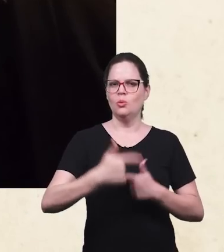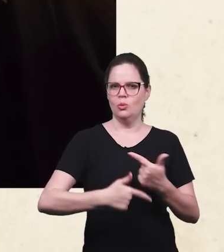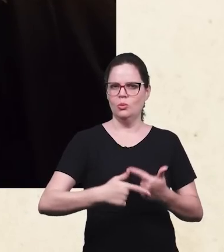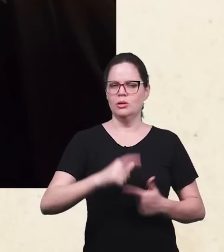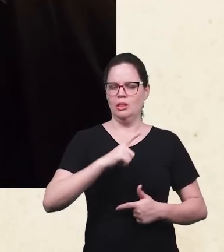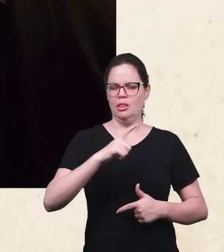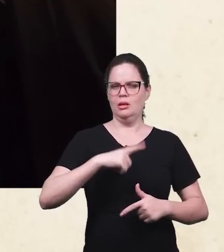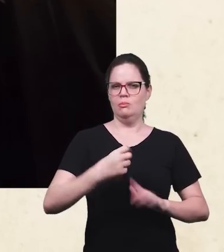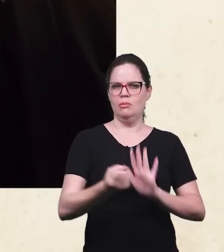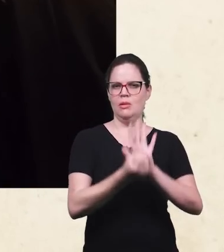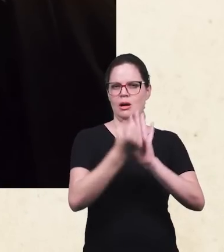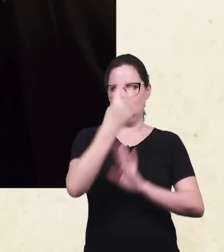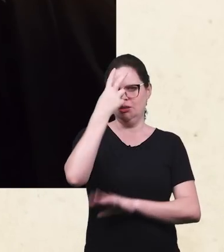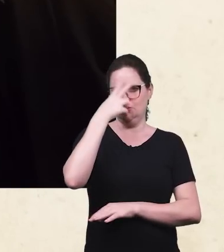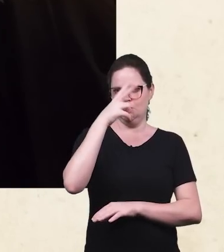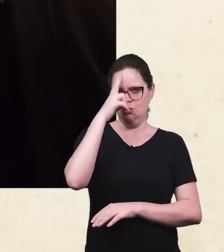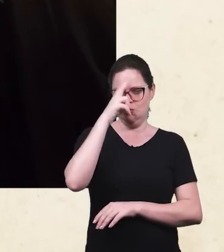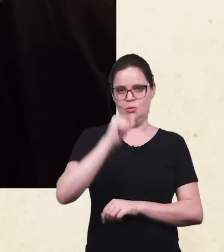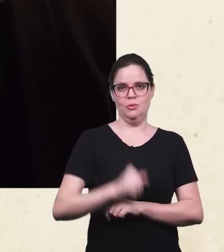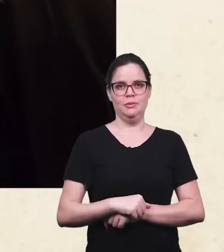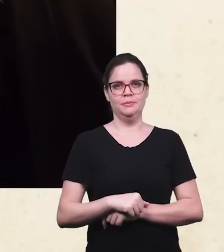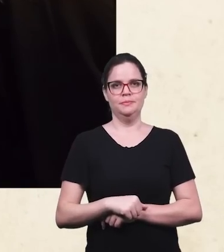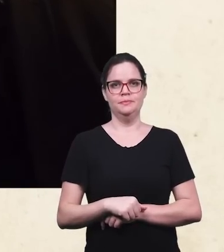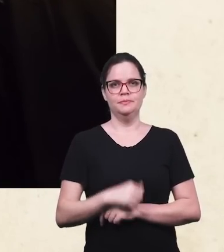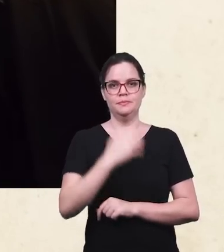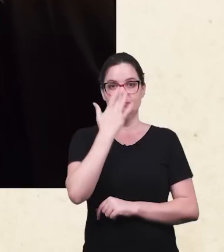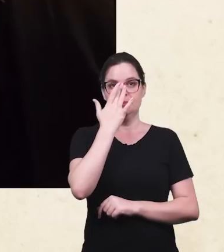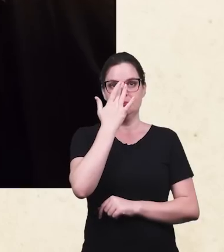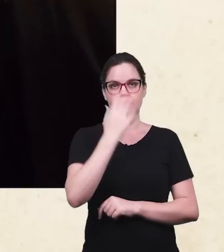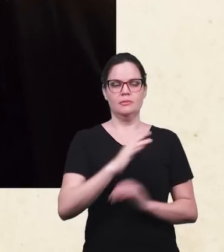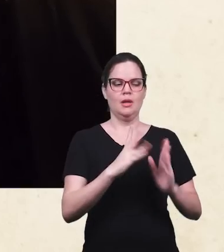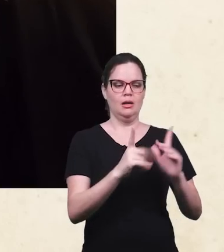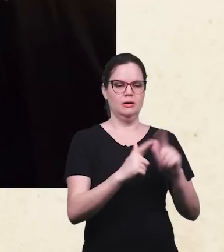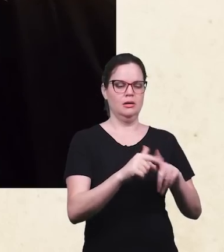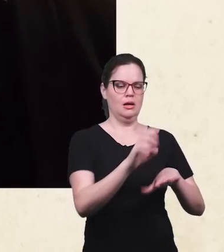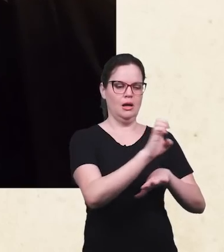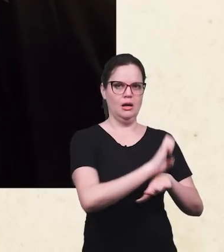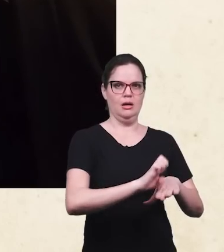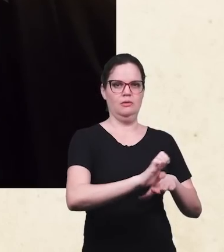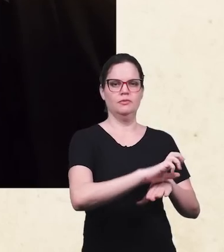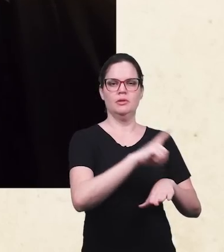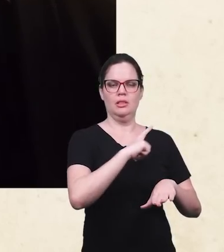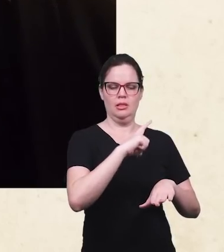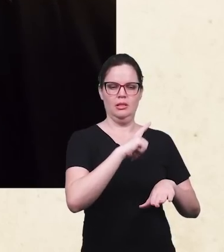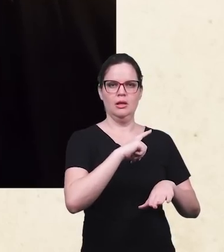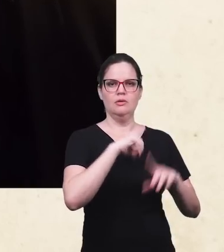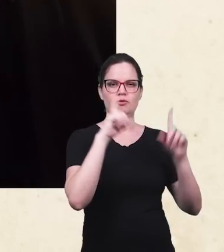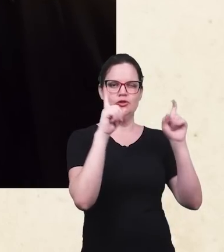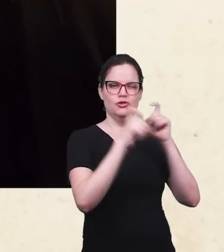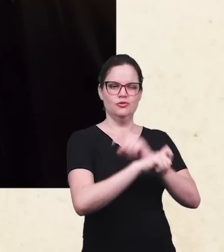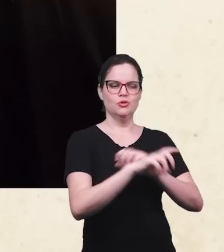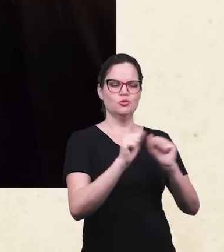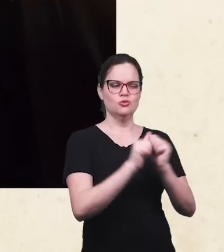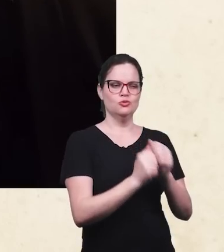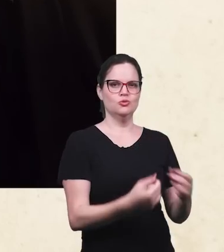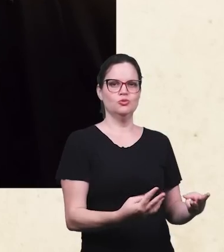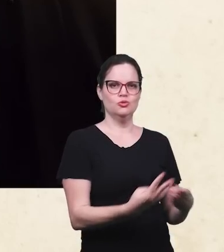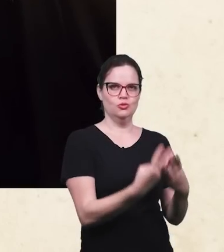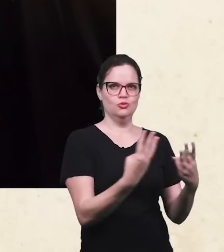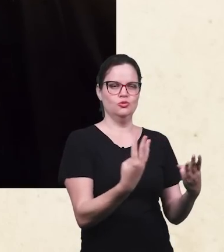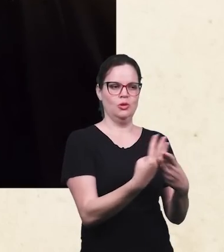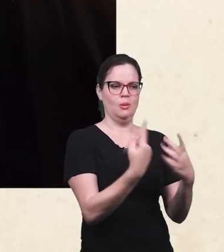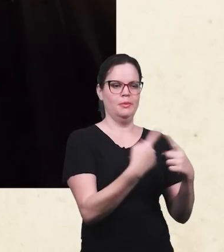maiores batalhas. A igreja de Éfeso, ela passou a dificuldade com os